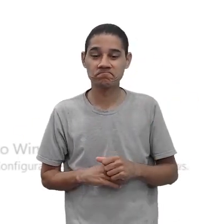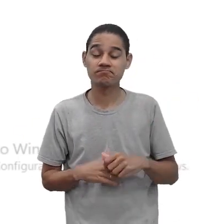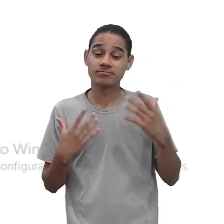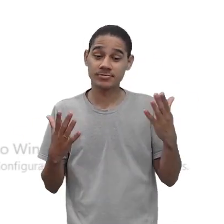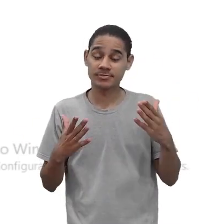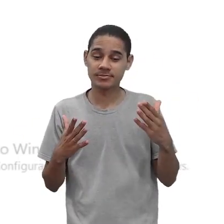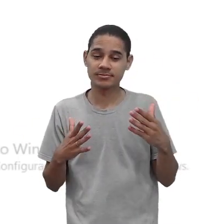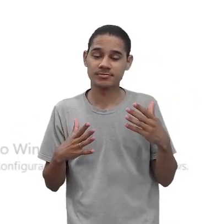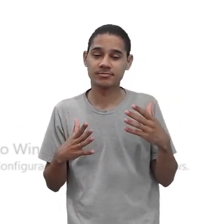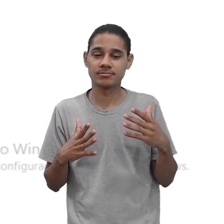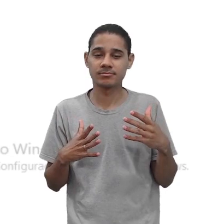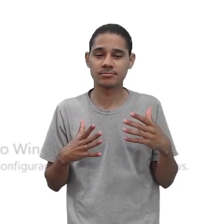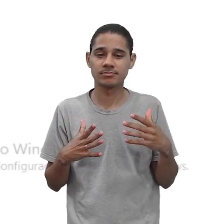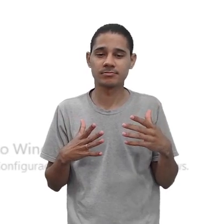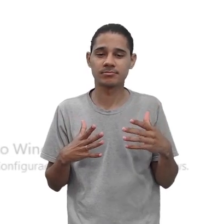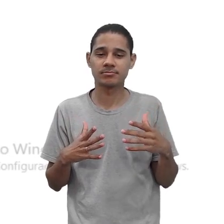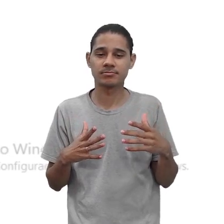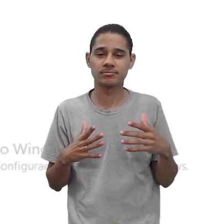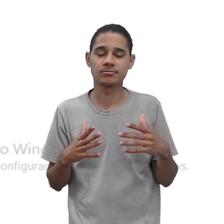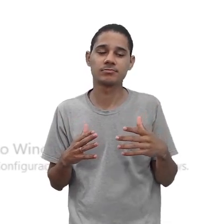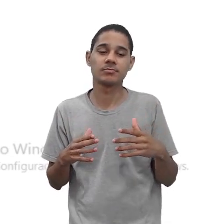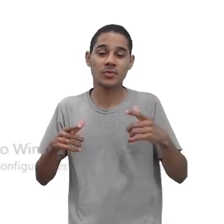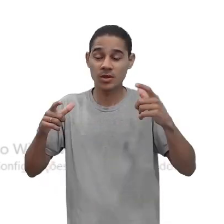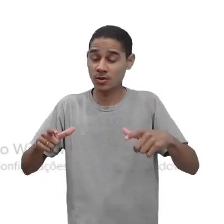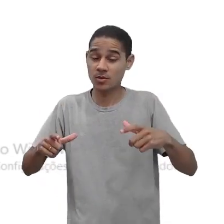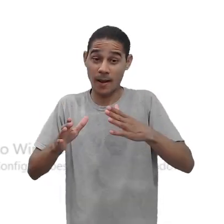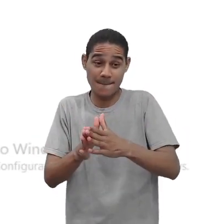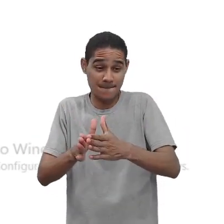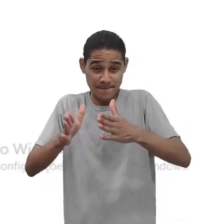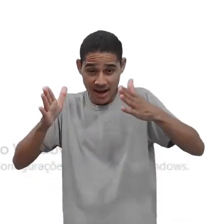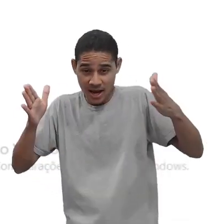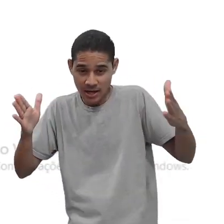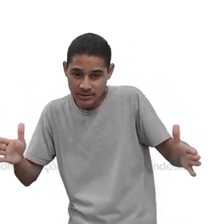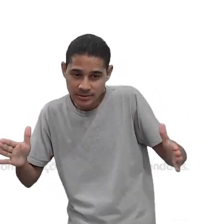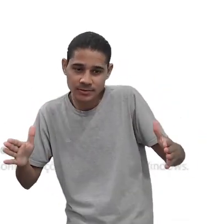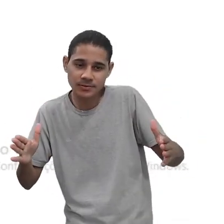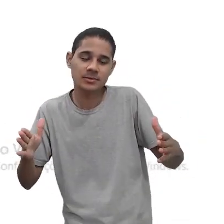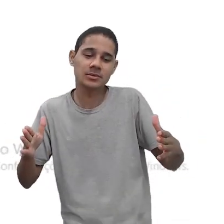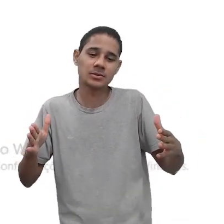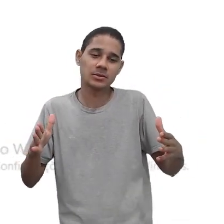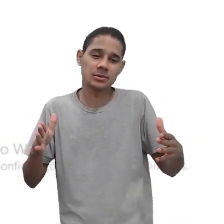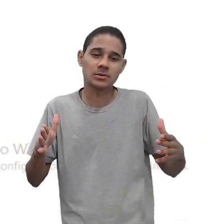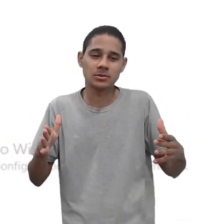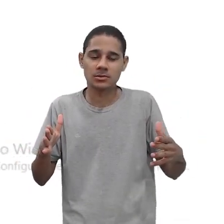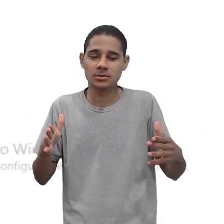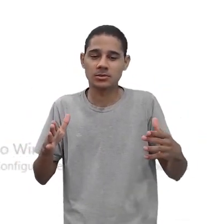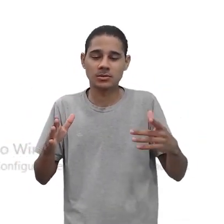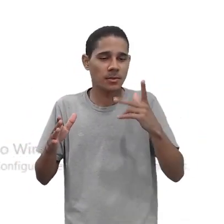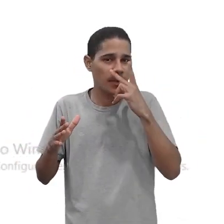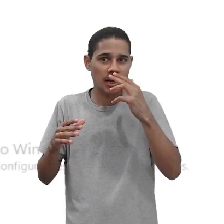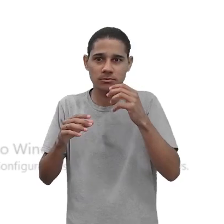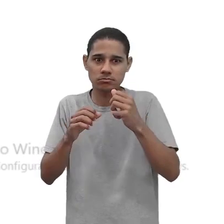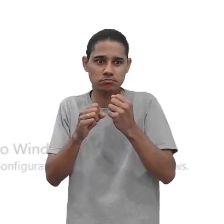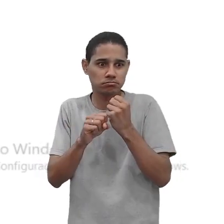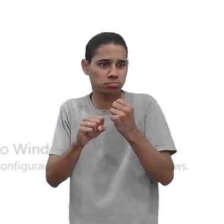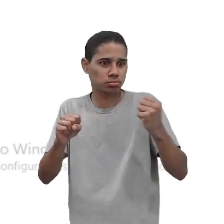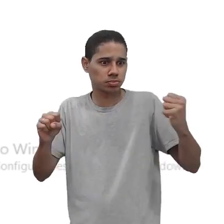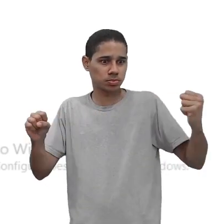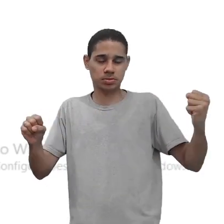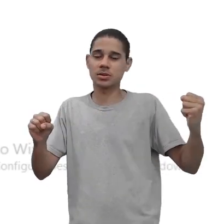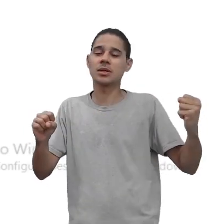né, para que a gente tenha um ambiente maior, a gente tenha noção aí de amplitude, a gente pode